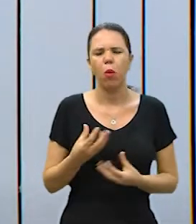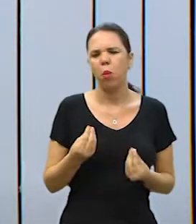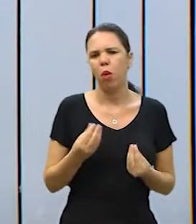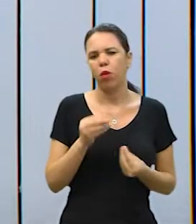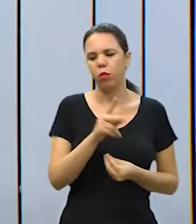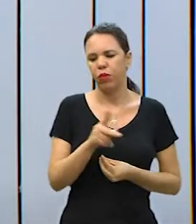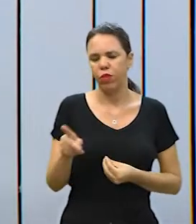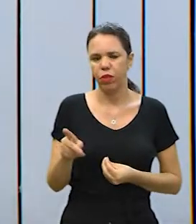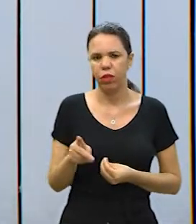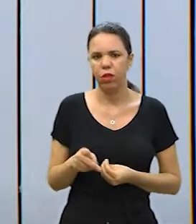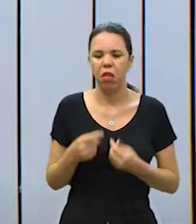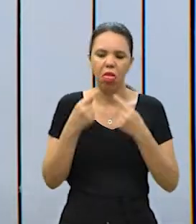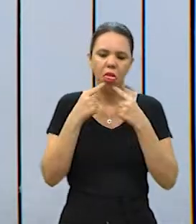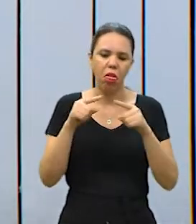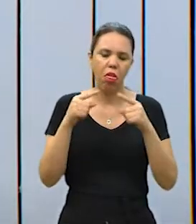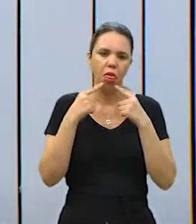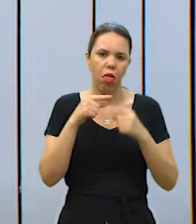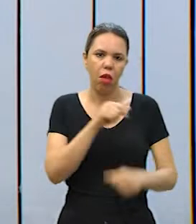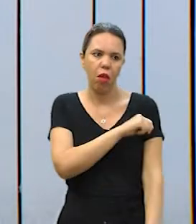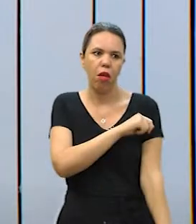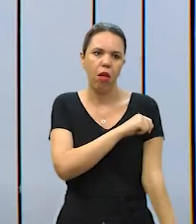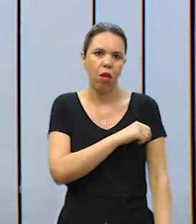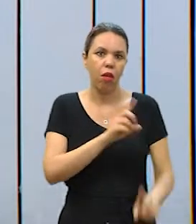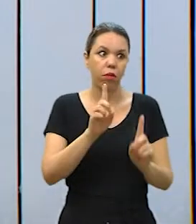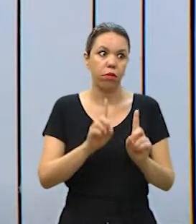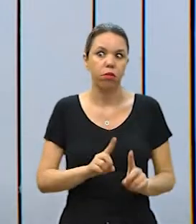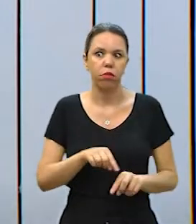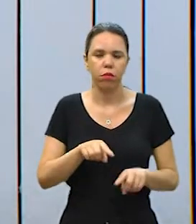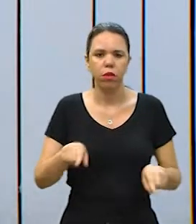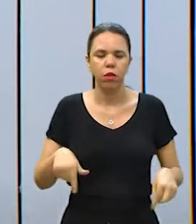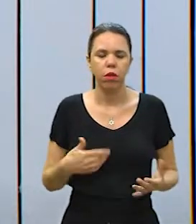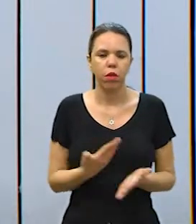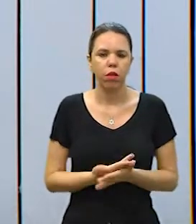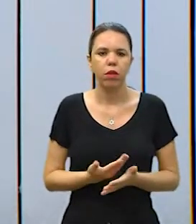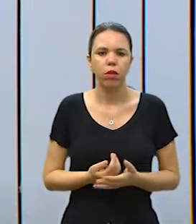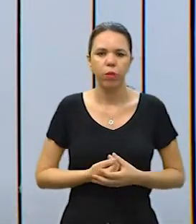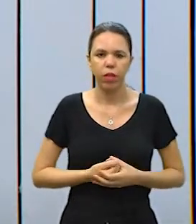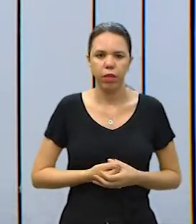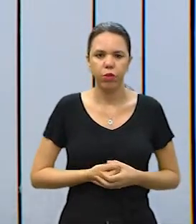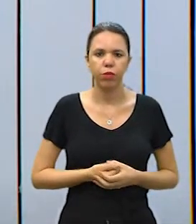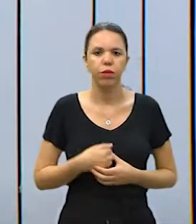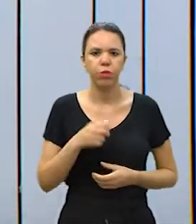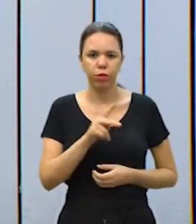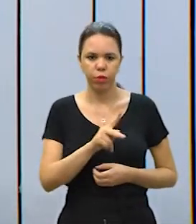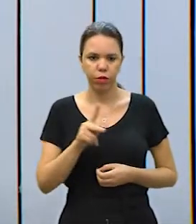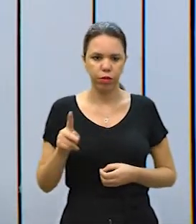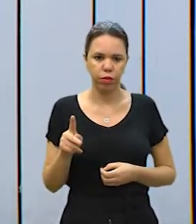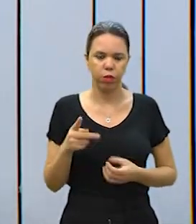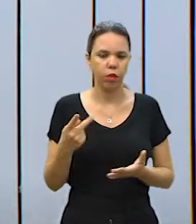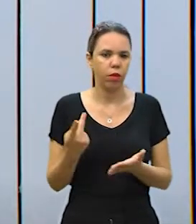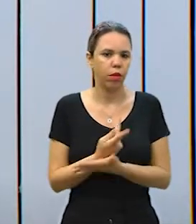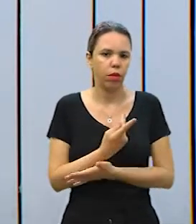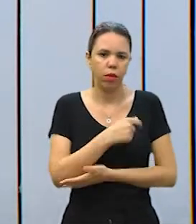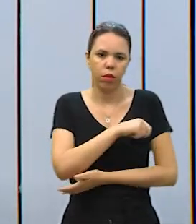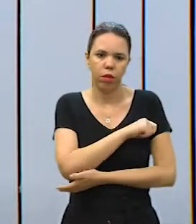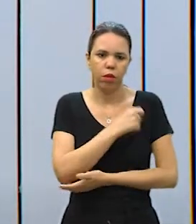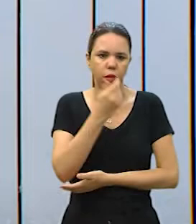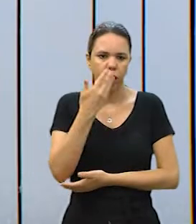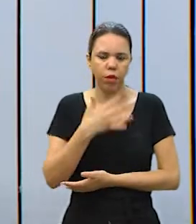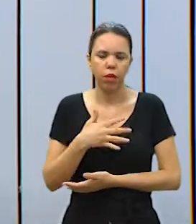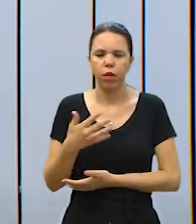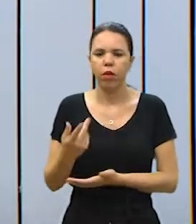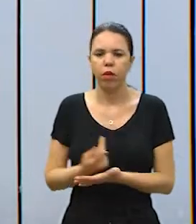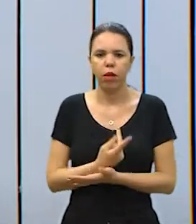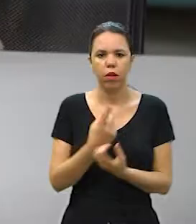vários professores reclamaram comigo que aluno com deficiência atrapalhavam na sala. Mas não é que o professor está errado, nem o aluno, nem a criança